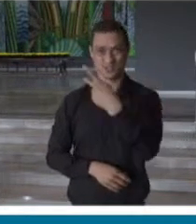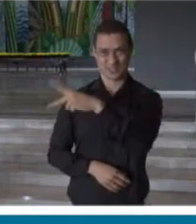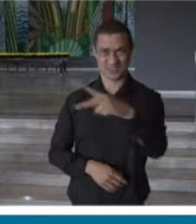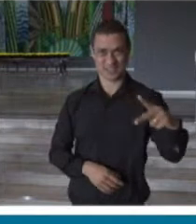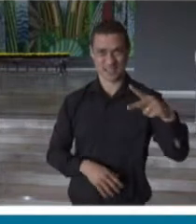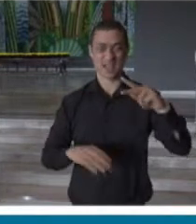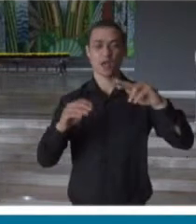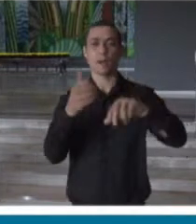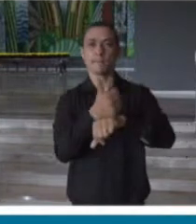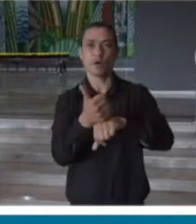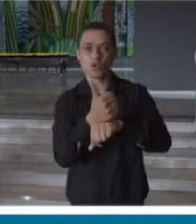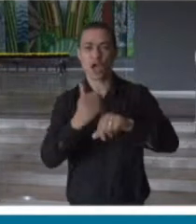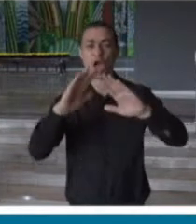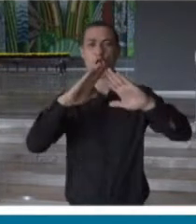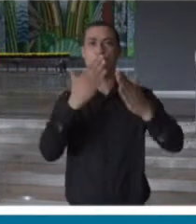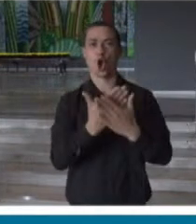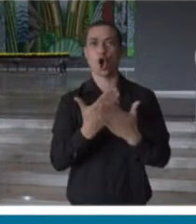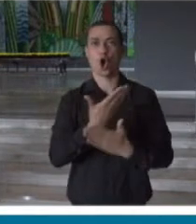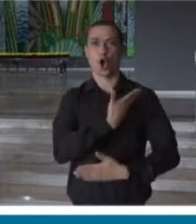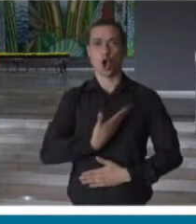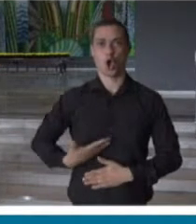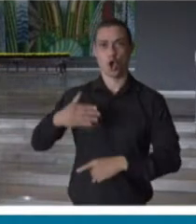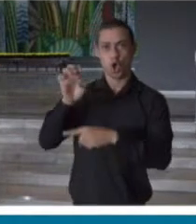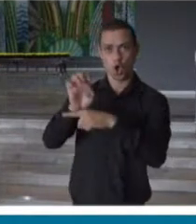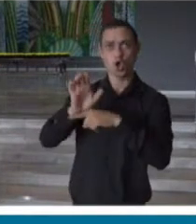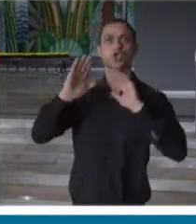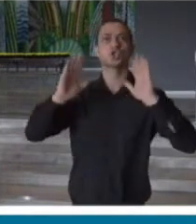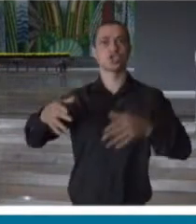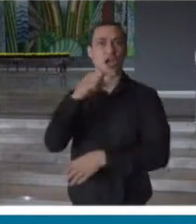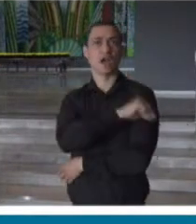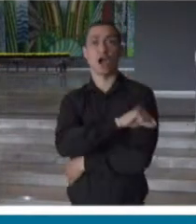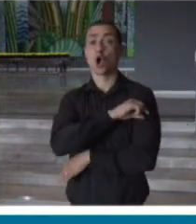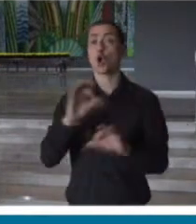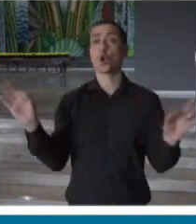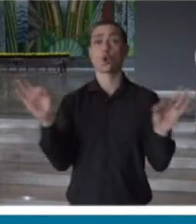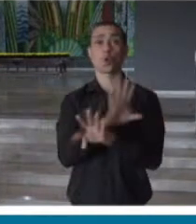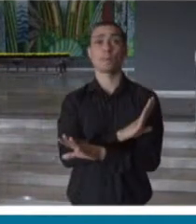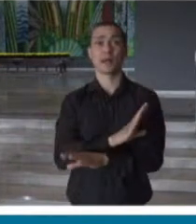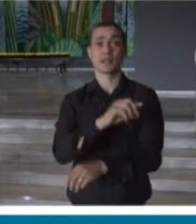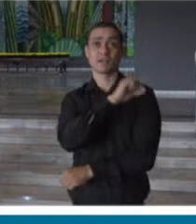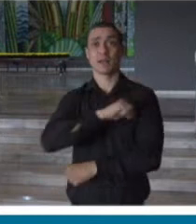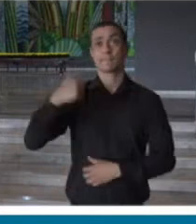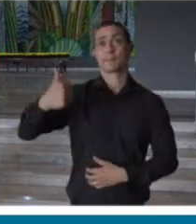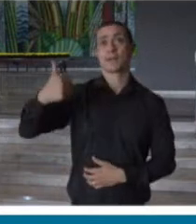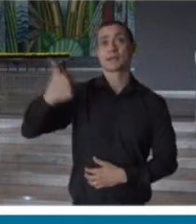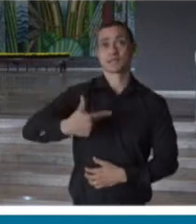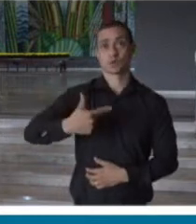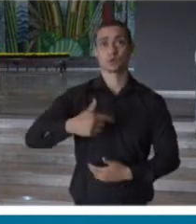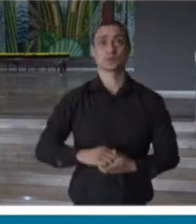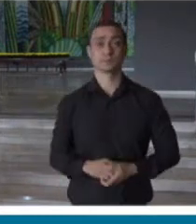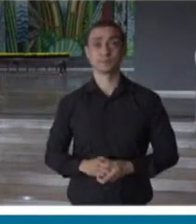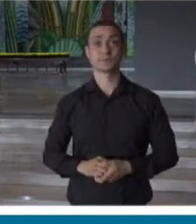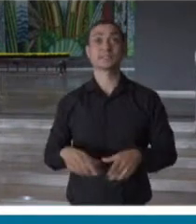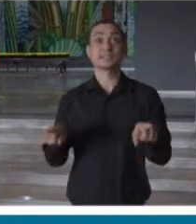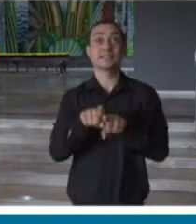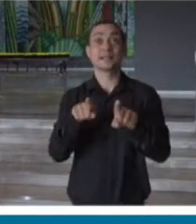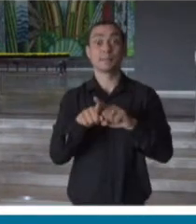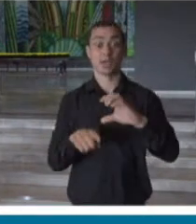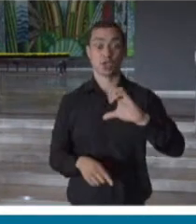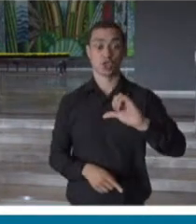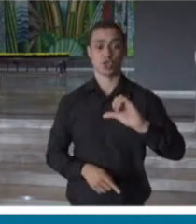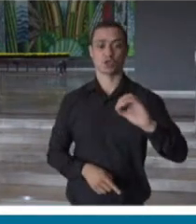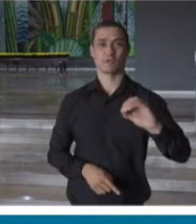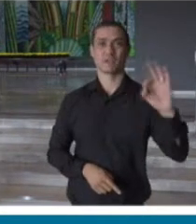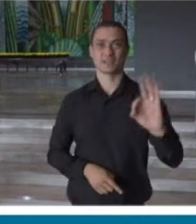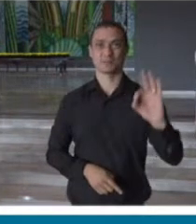rede estadual já vacinados com esquema vacinal completo, com 2 doses. E 90% dos adolescentes